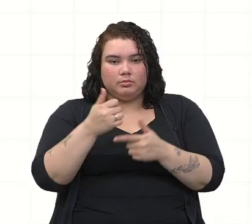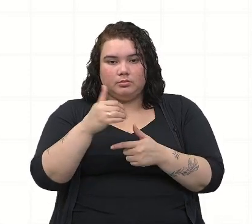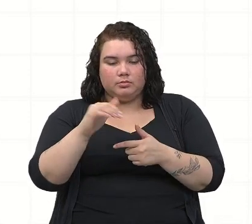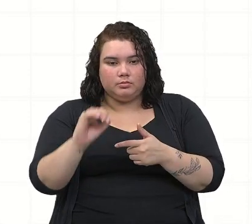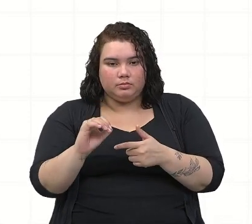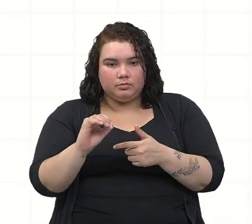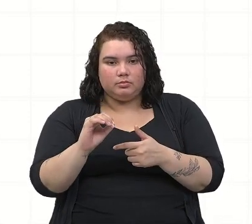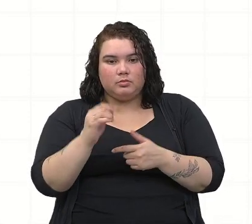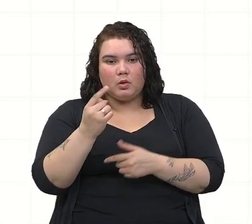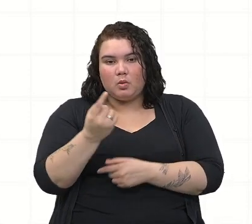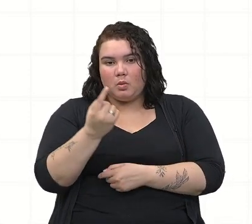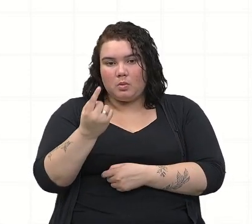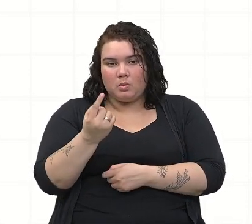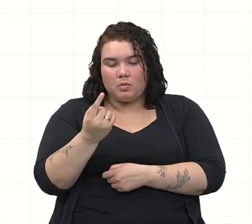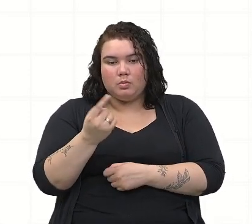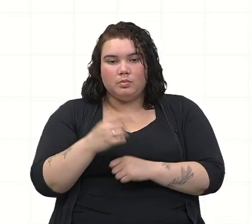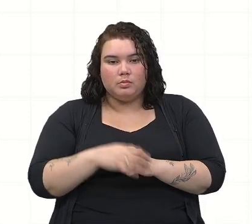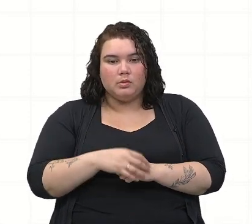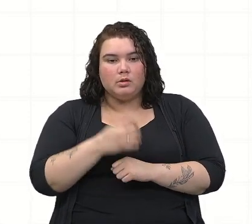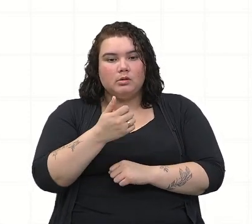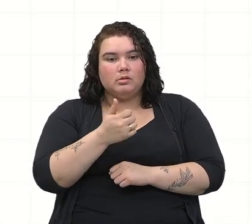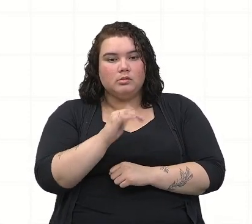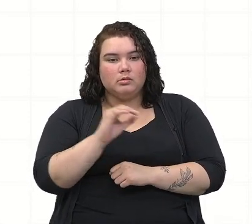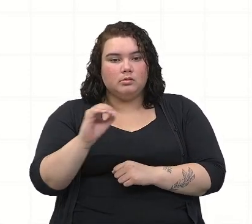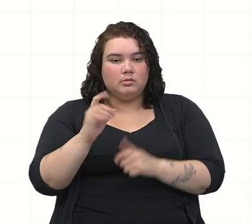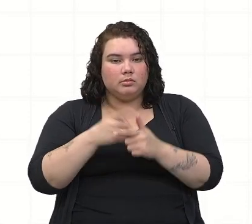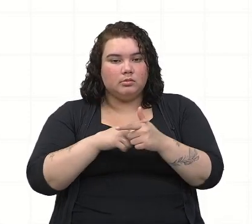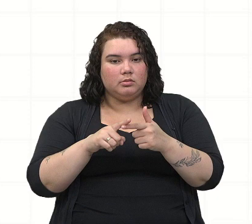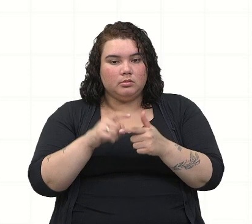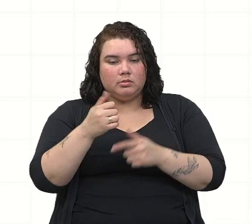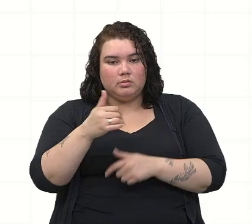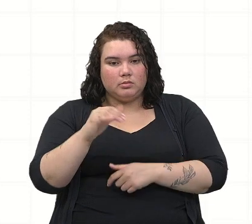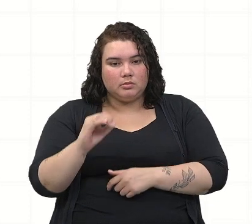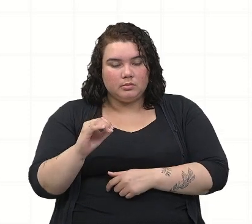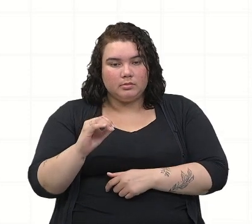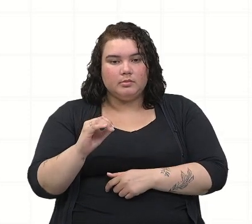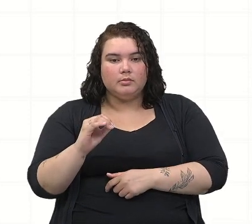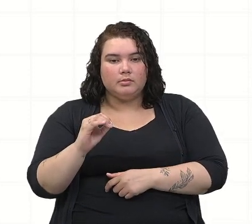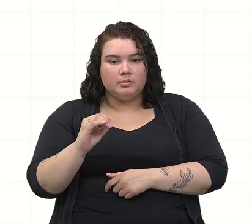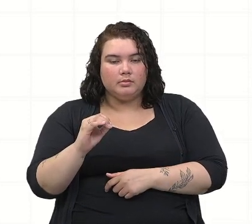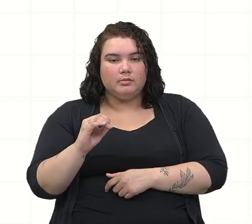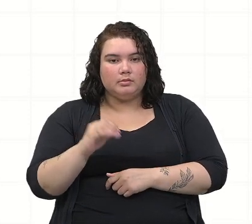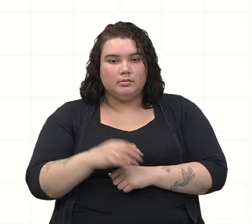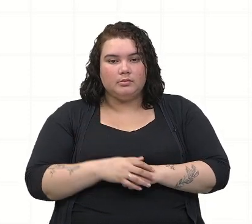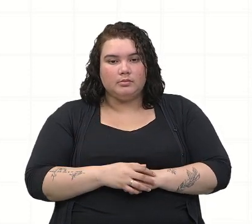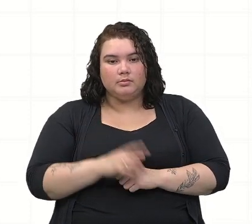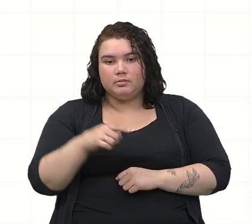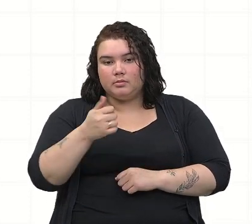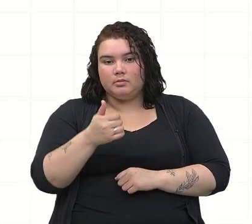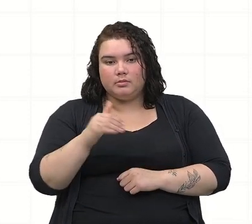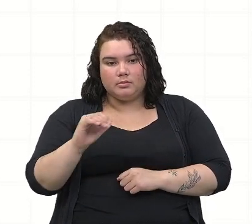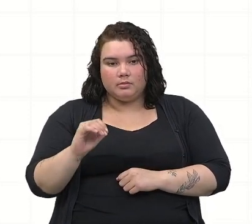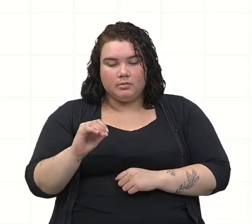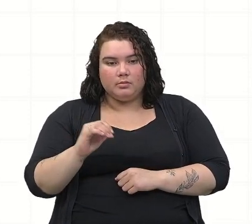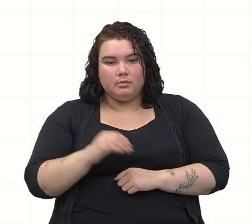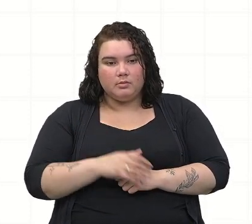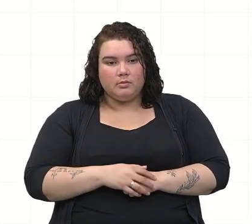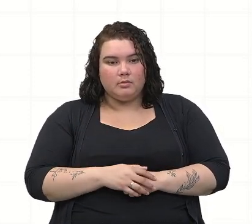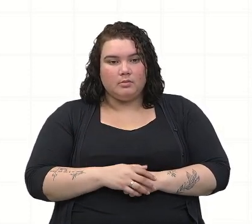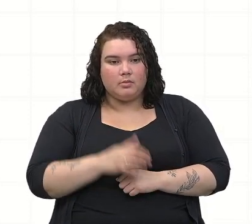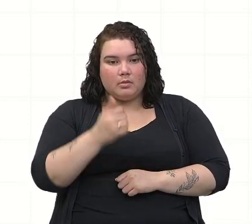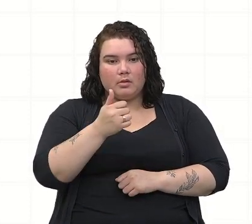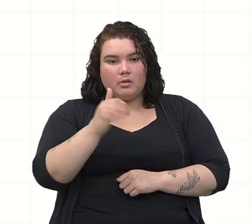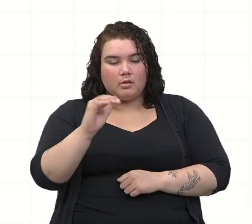dividido por 10 é 1, e 100 dividido por 10 é 10. Então,